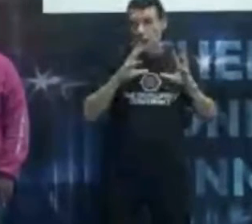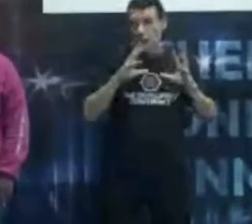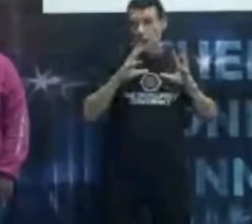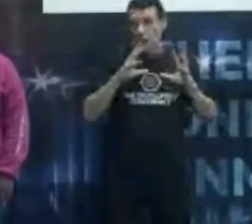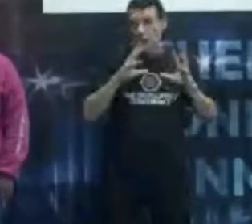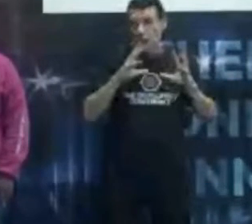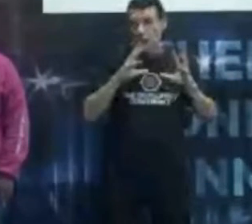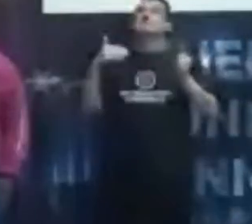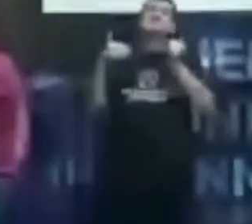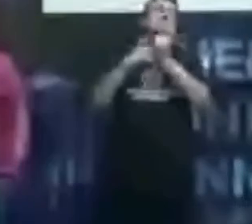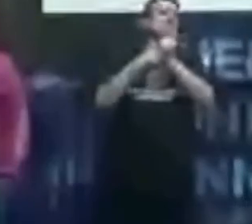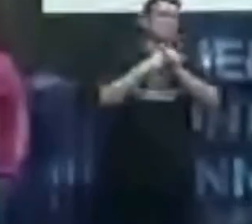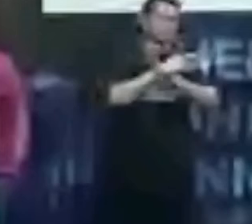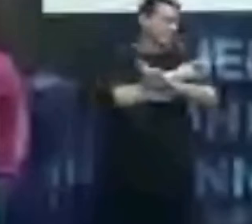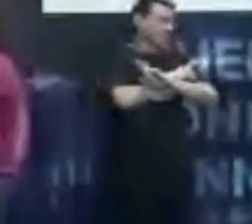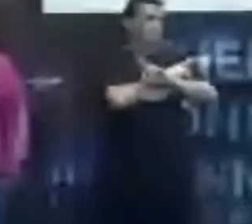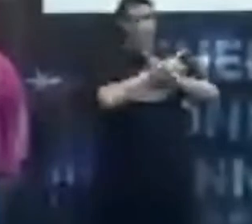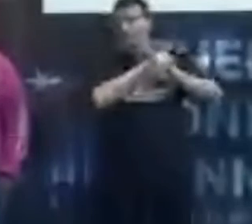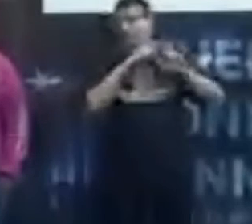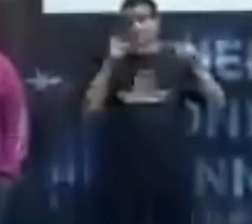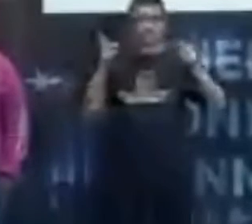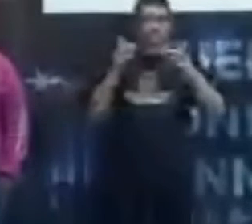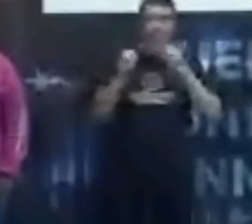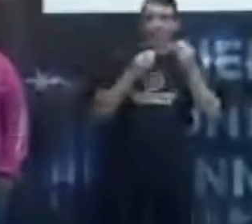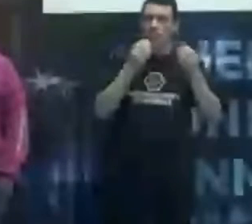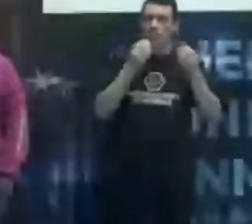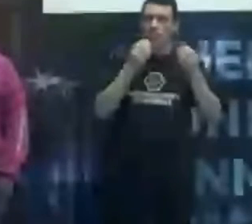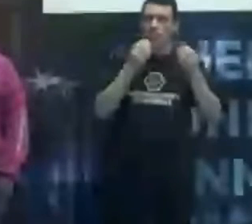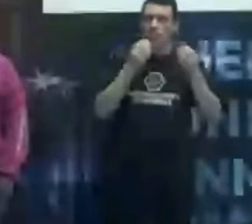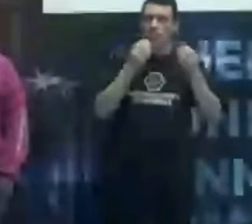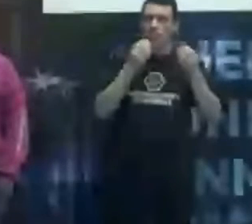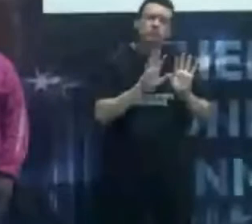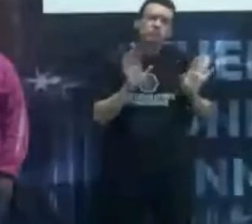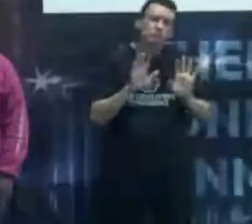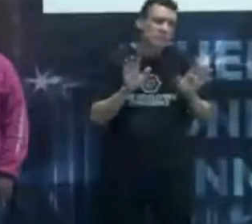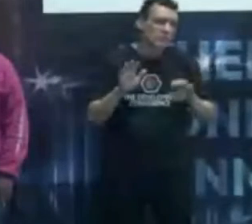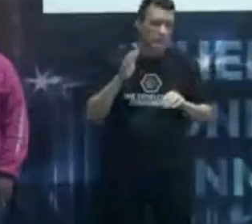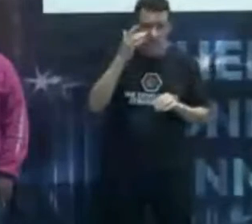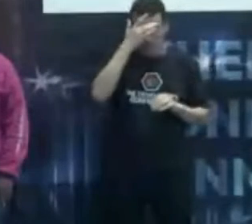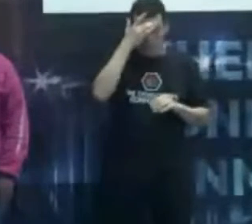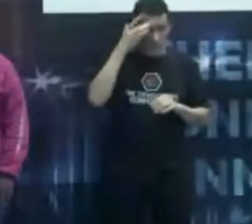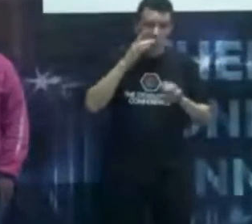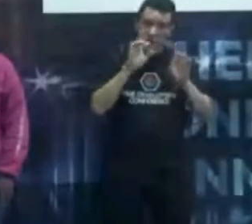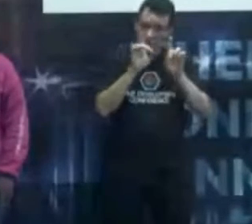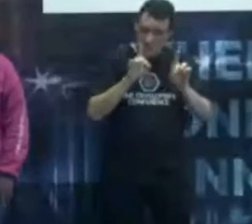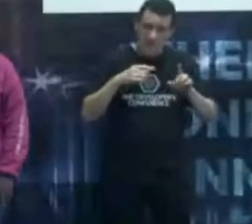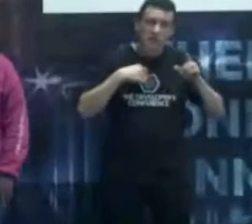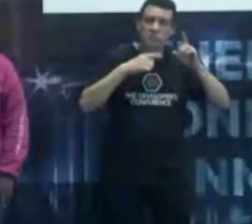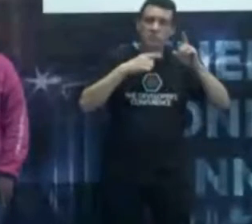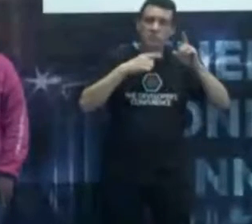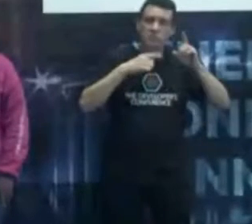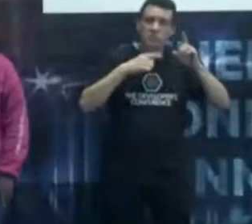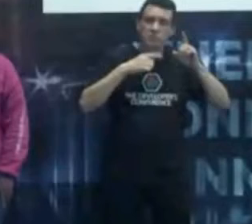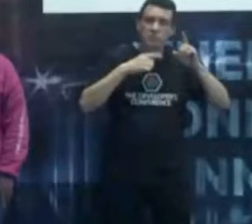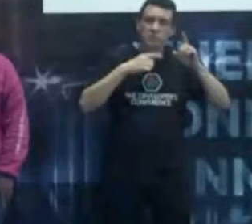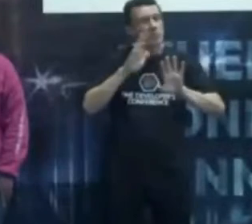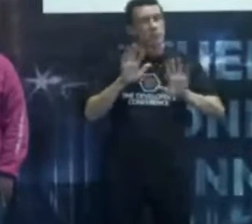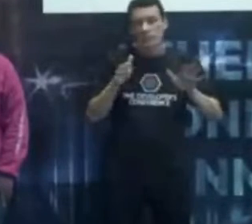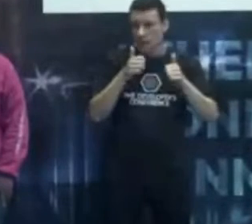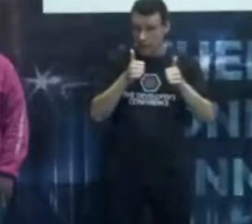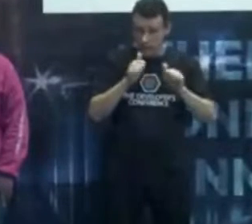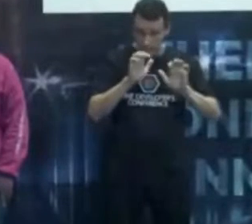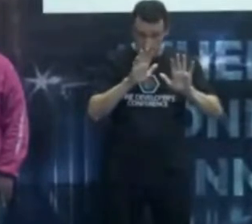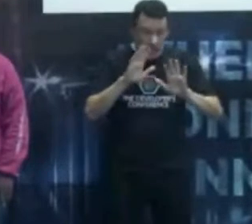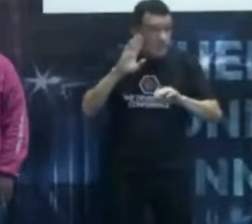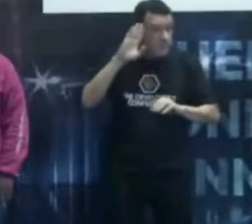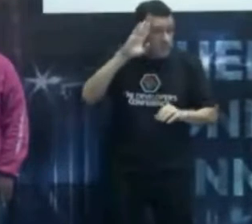não mudo nada para liderar ou para conduzir processos com pessoas com deficiência. E a partir desse ponto a gente começa a entender que o fundamental que a gente está buscando é